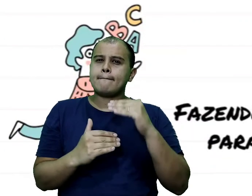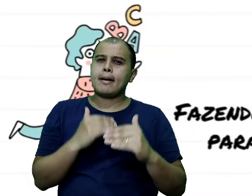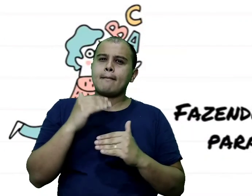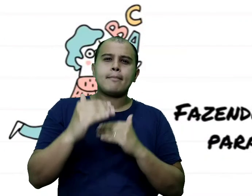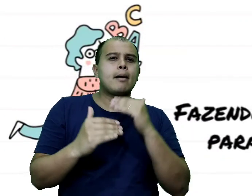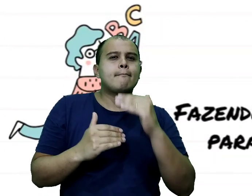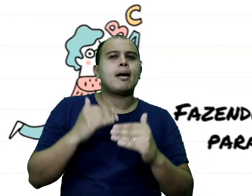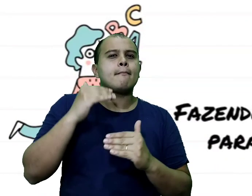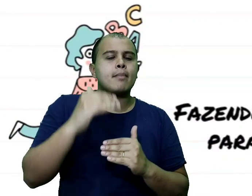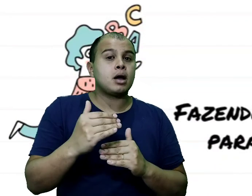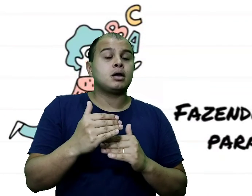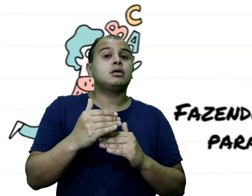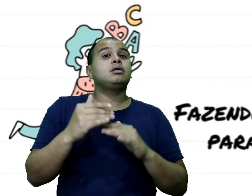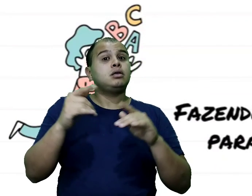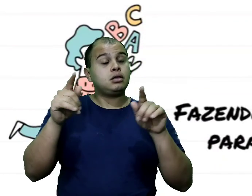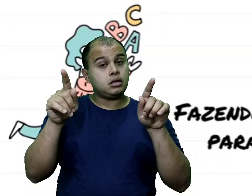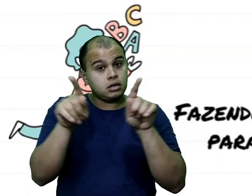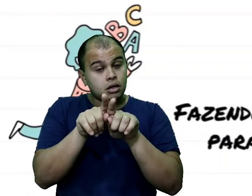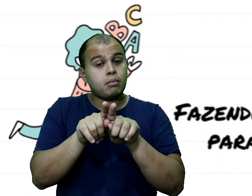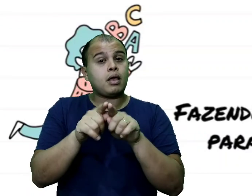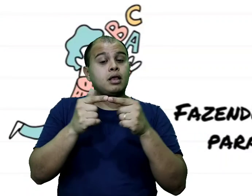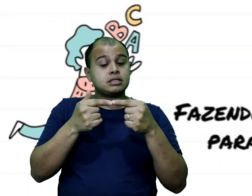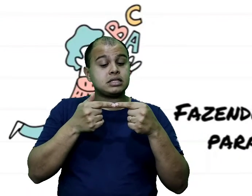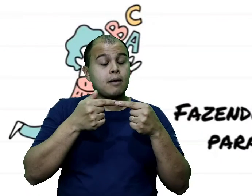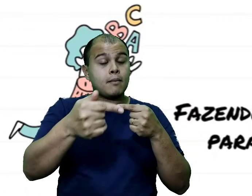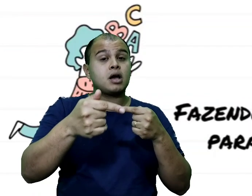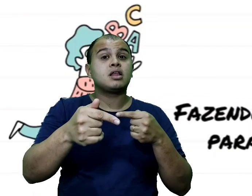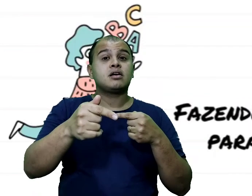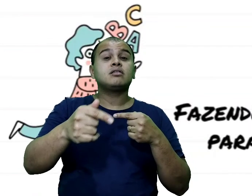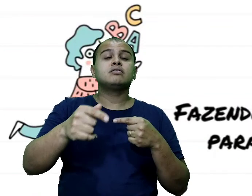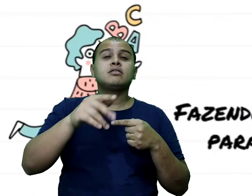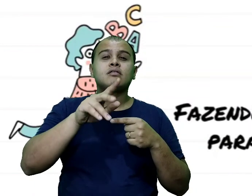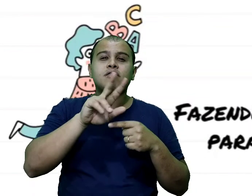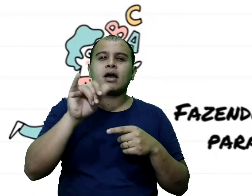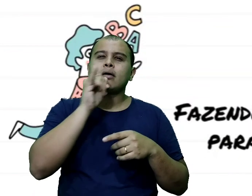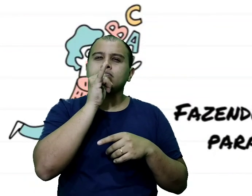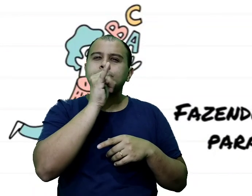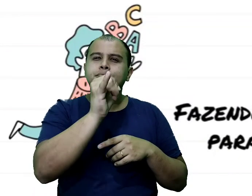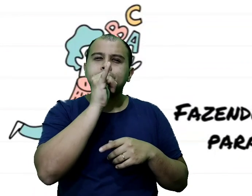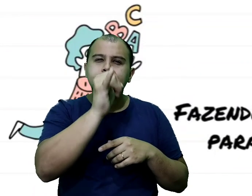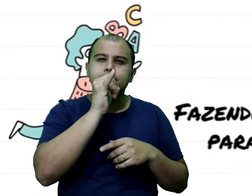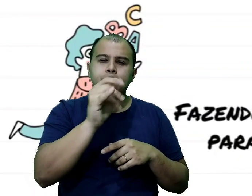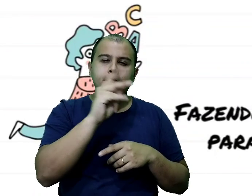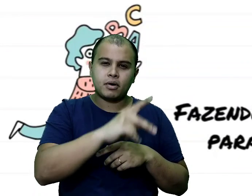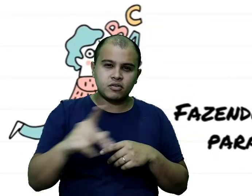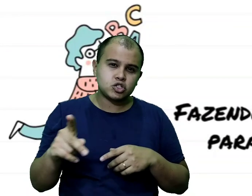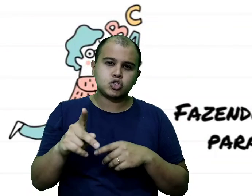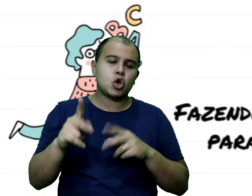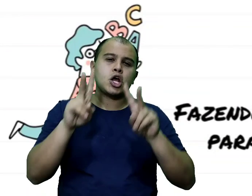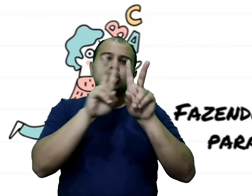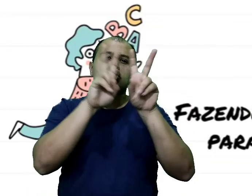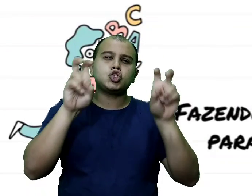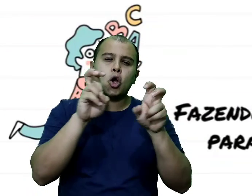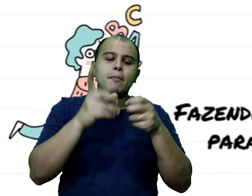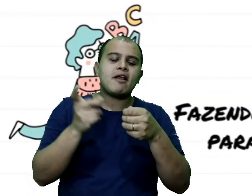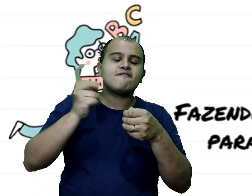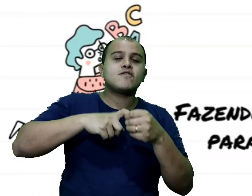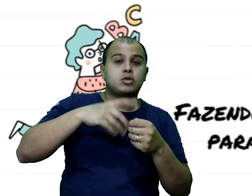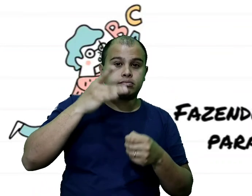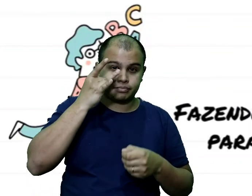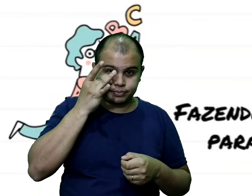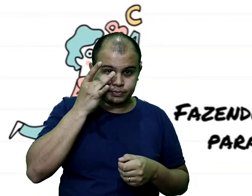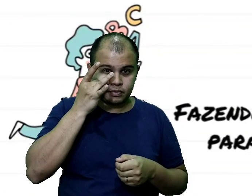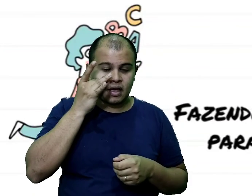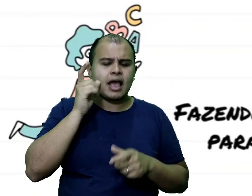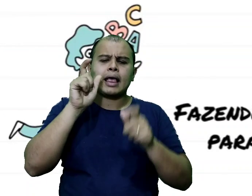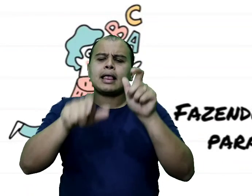primeiro trimestre, que é muito importante. E no decorrer desta próxima semana, elas vão estar entrando em contato para ver essa questão do